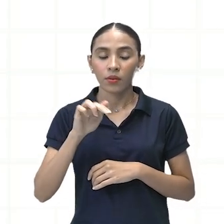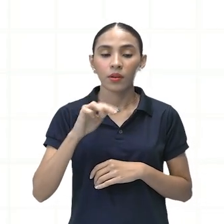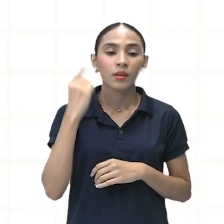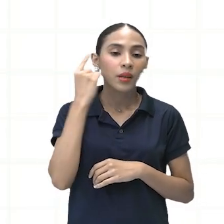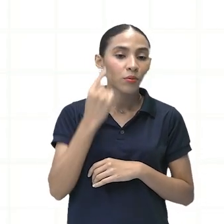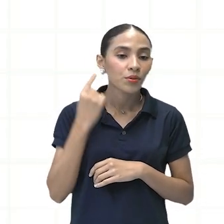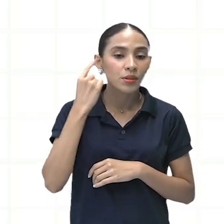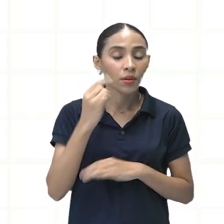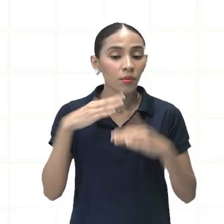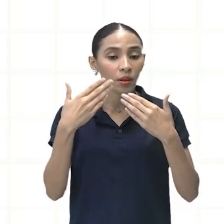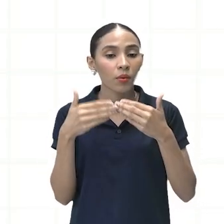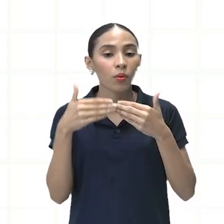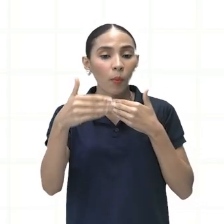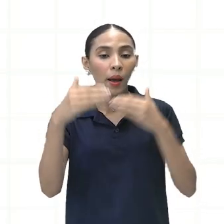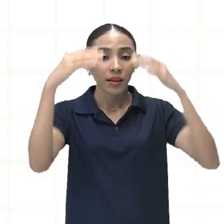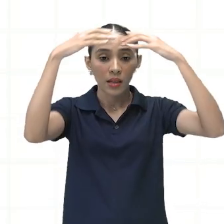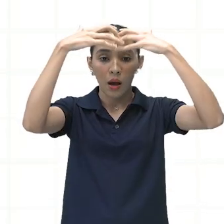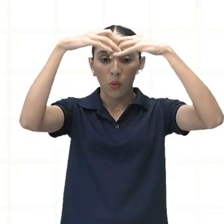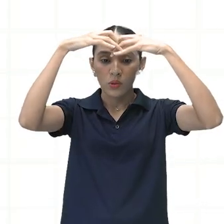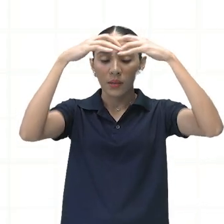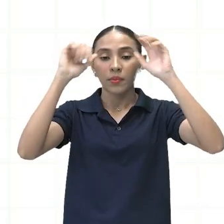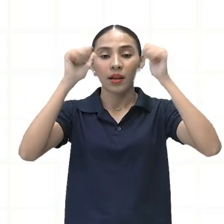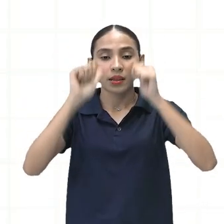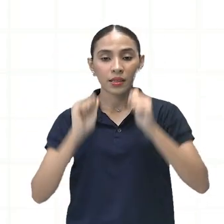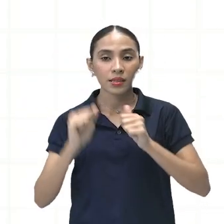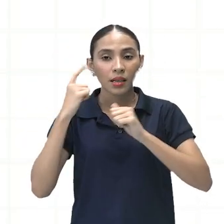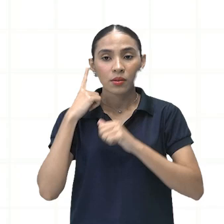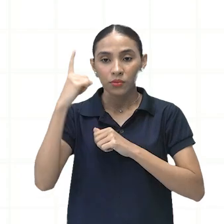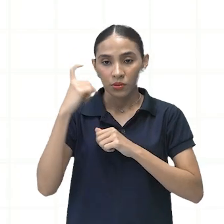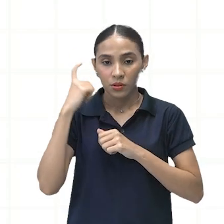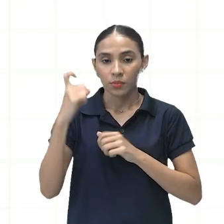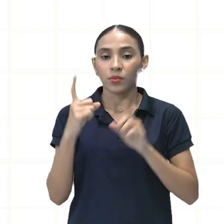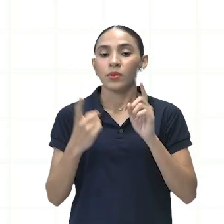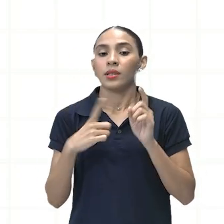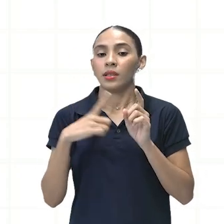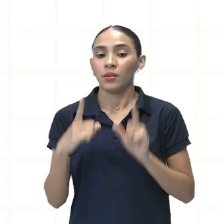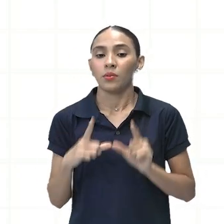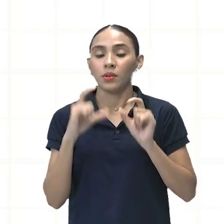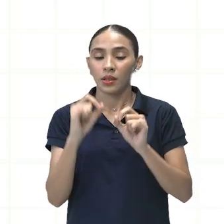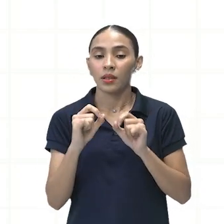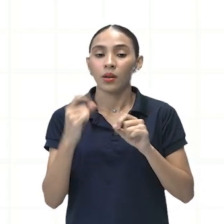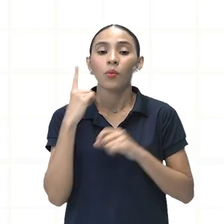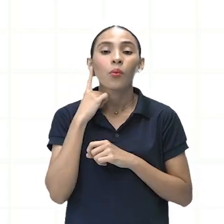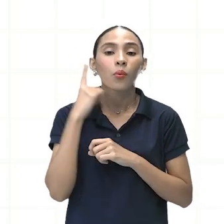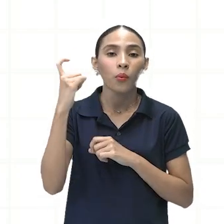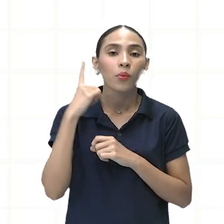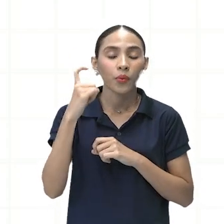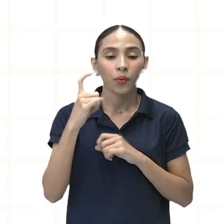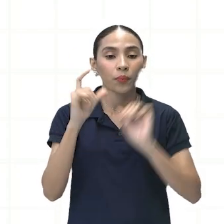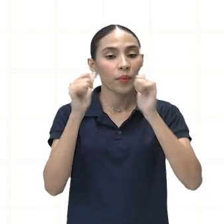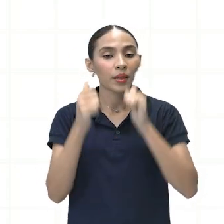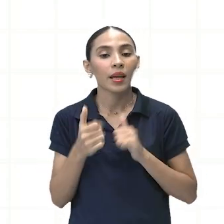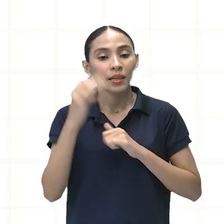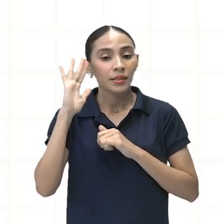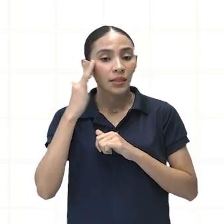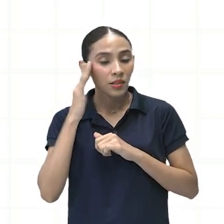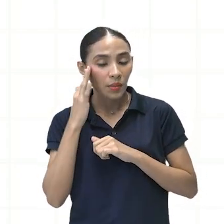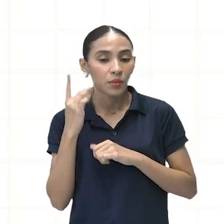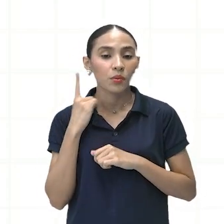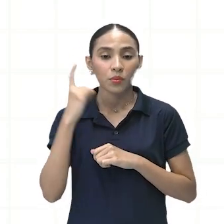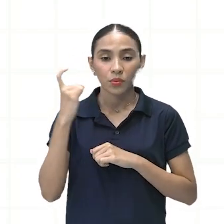partir daí, então, o cérebro vai fazer a interpretação desse estímulo e gerar o som, a compreensão do